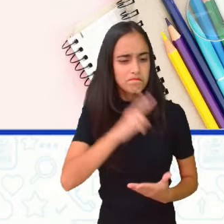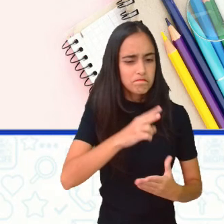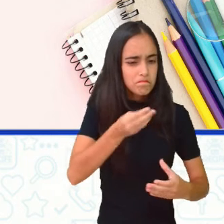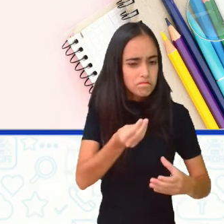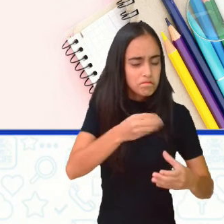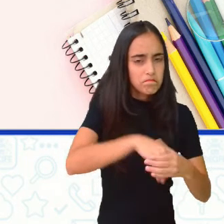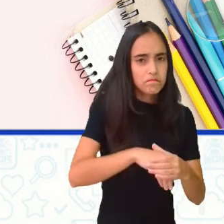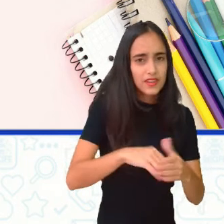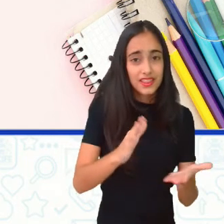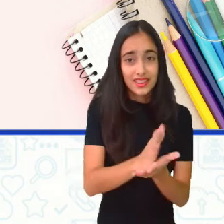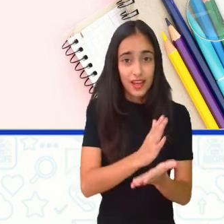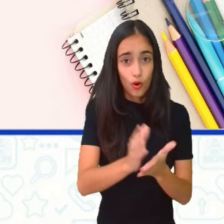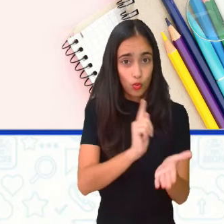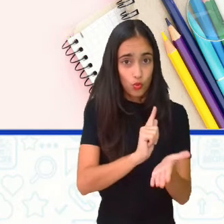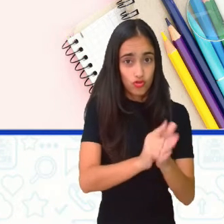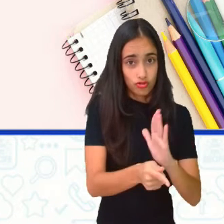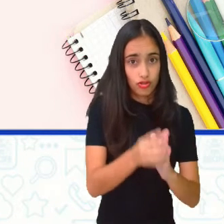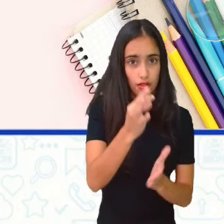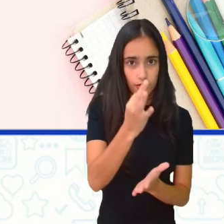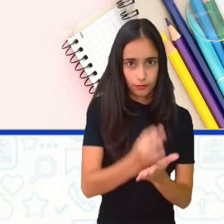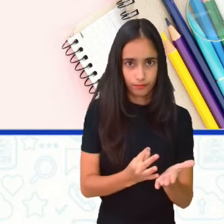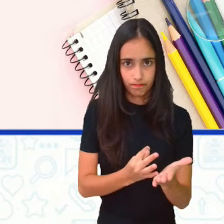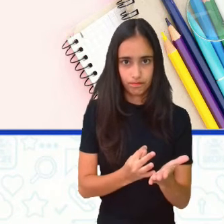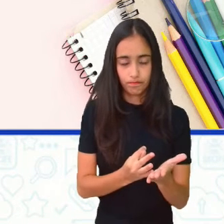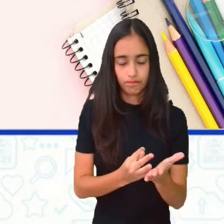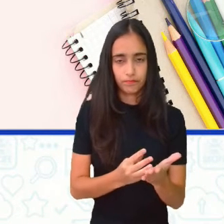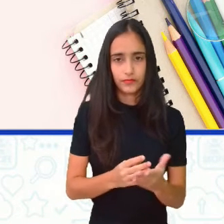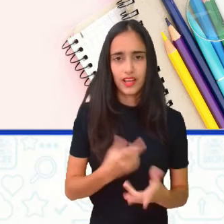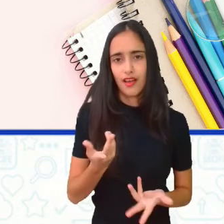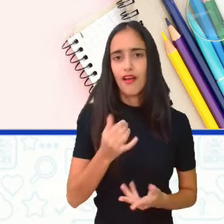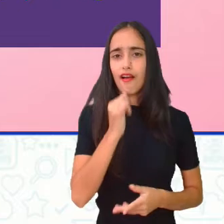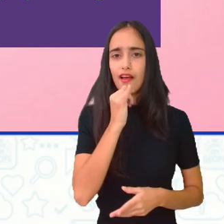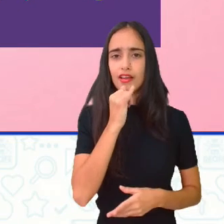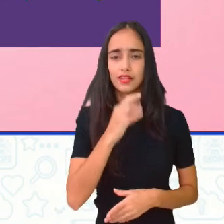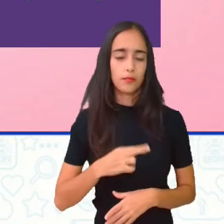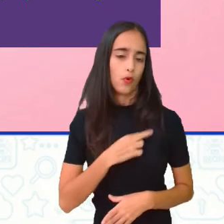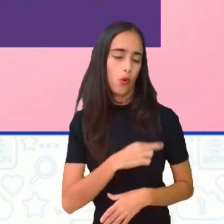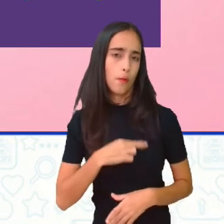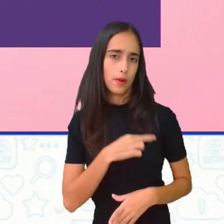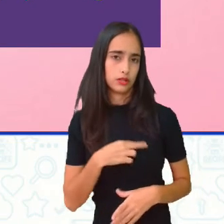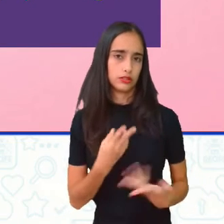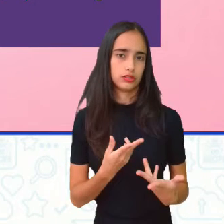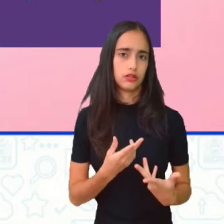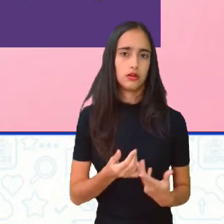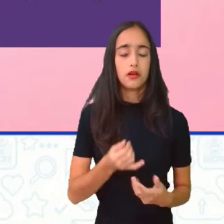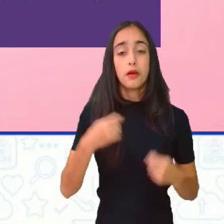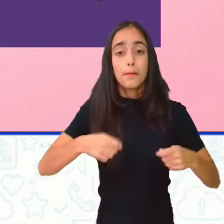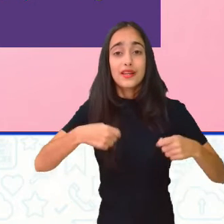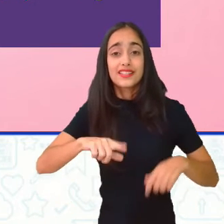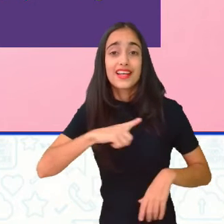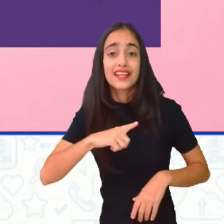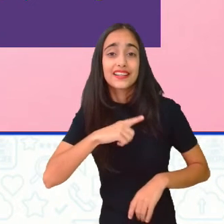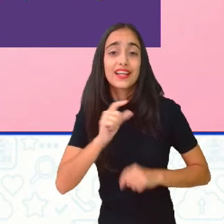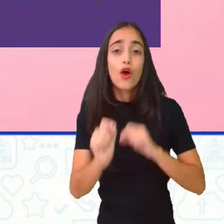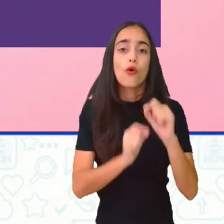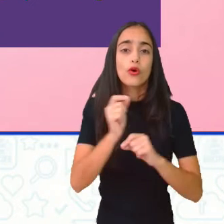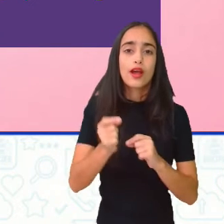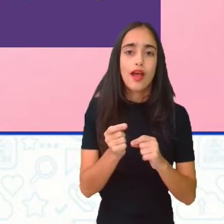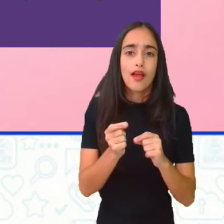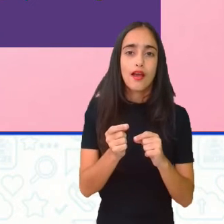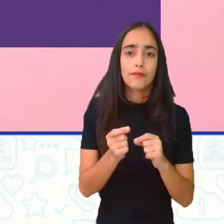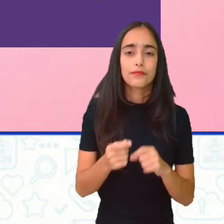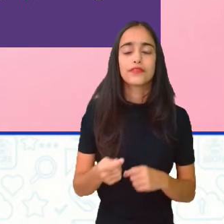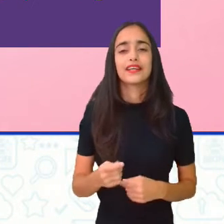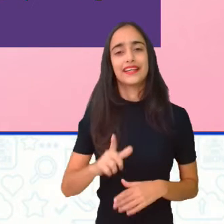por exemplo, imagina que a gente vai falar sobre o romance. E o que é que eu preciso ter dentro do romance? Aí a gente vai para as partes